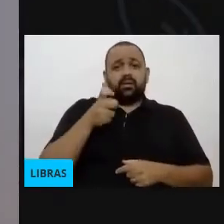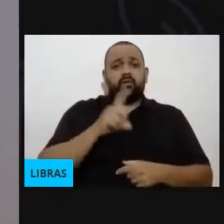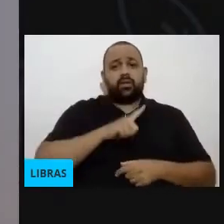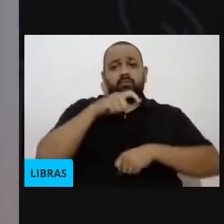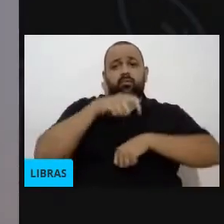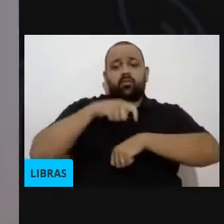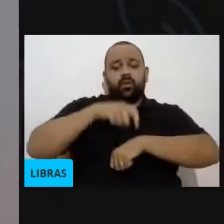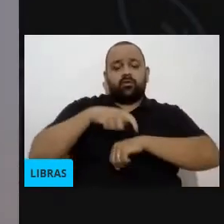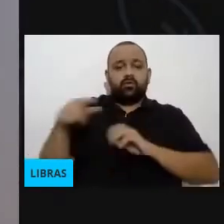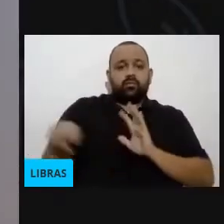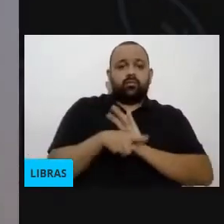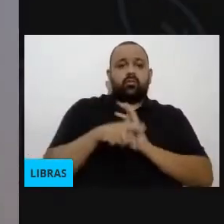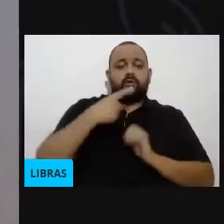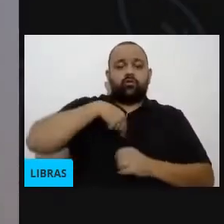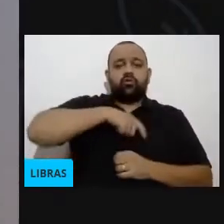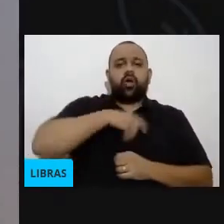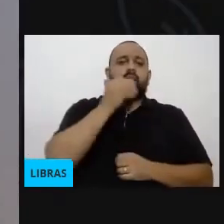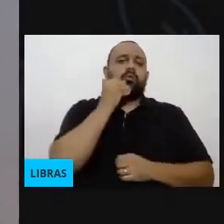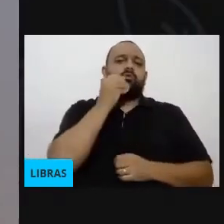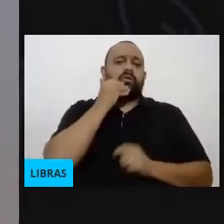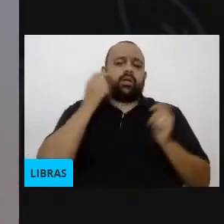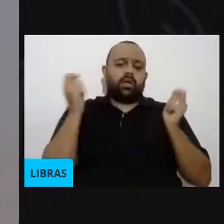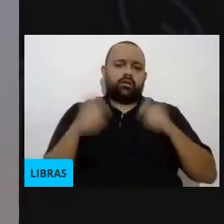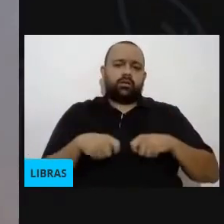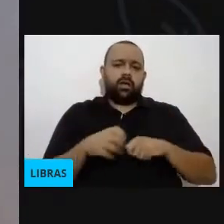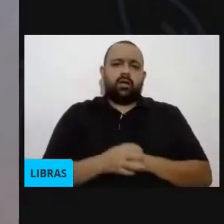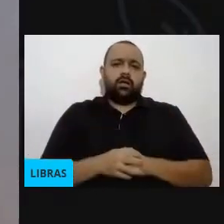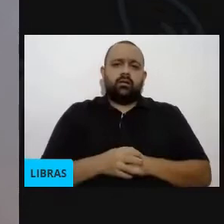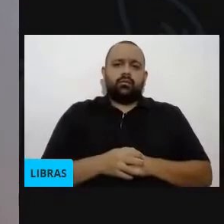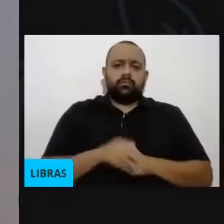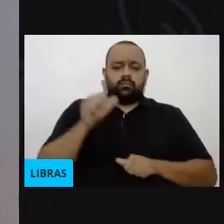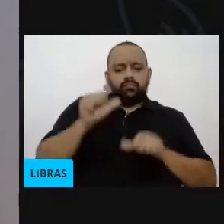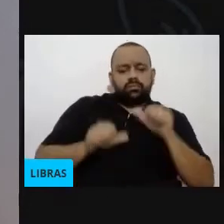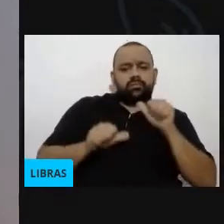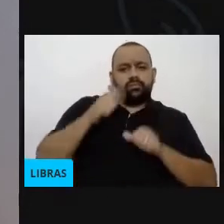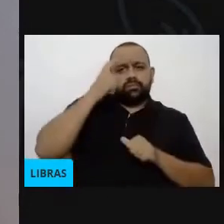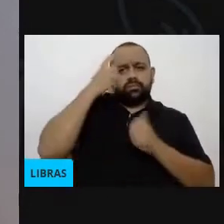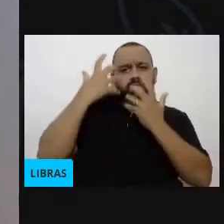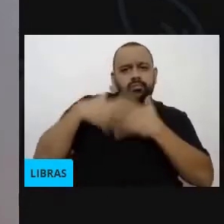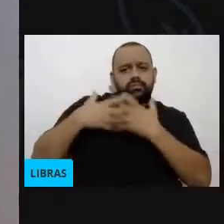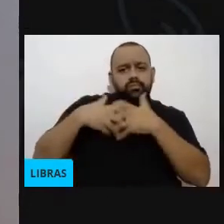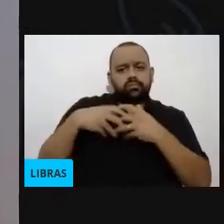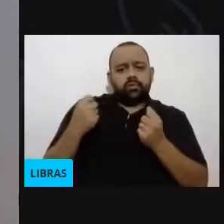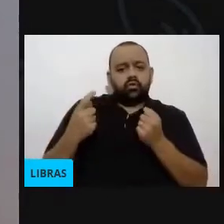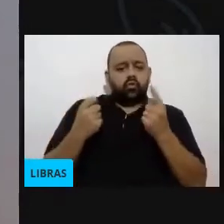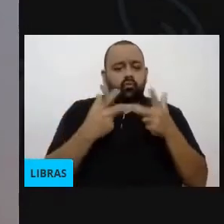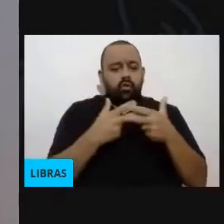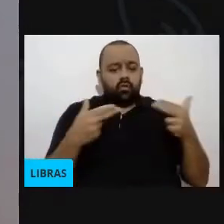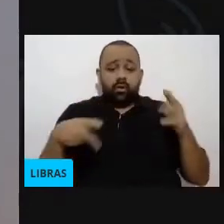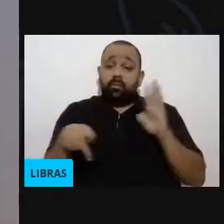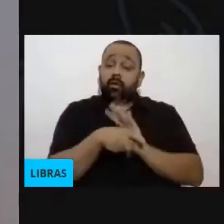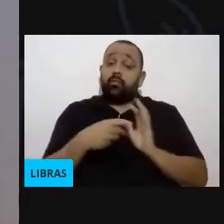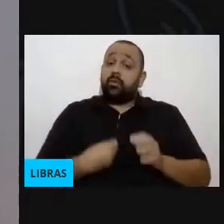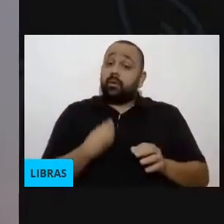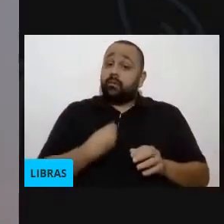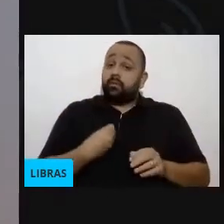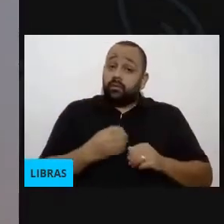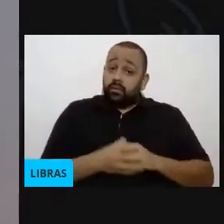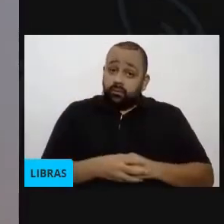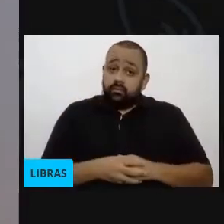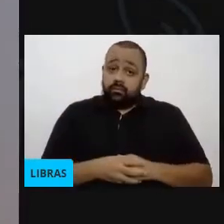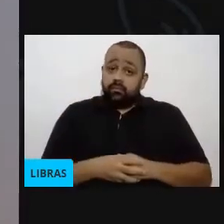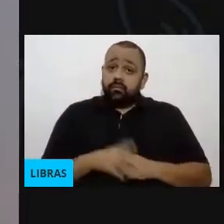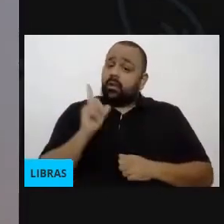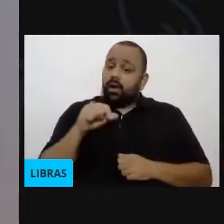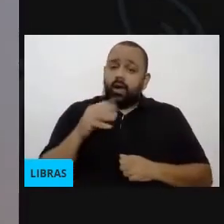momento para a gente muito oportuno de reavaliação de algumas coisas, reavaliação da vida, né? Eu acho que isso vale para